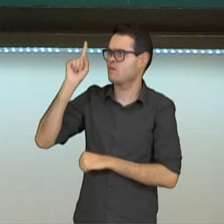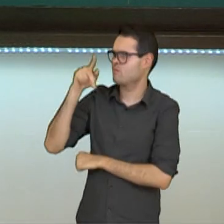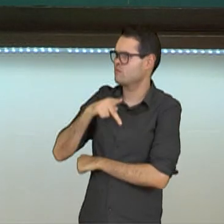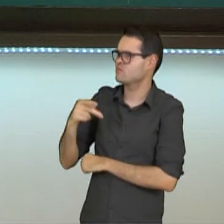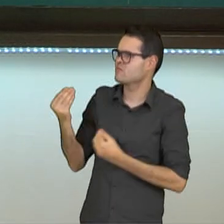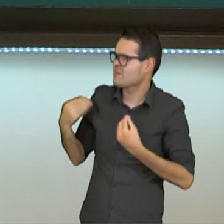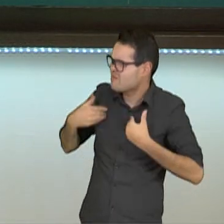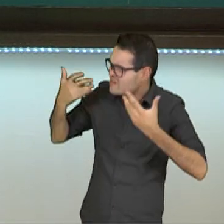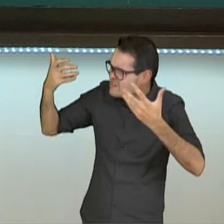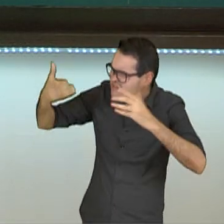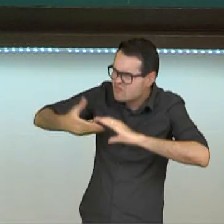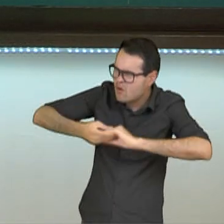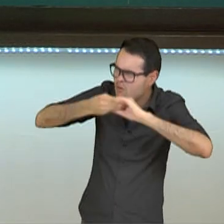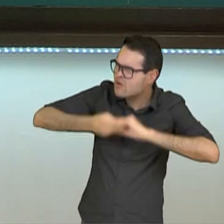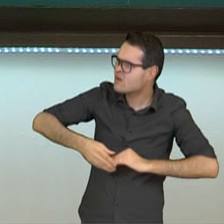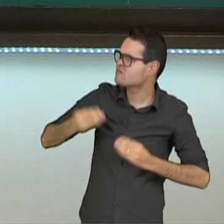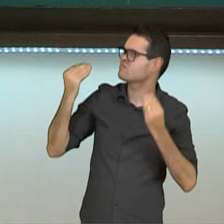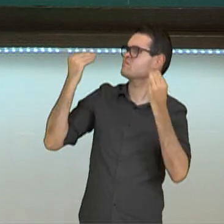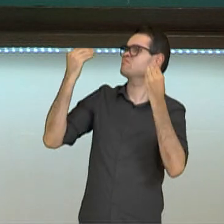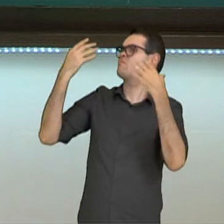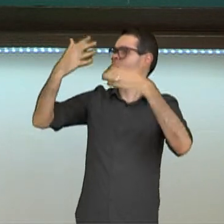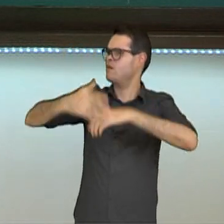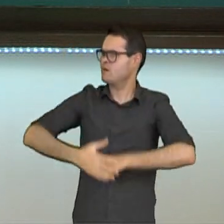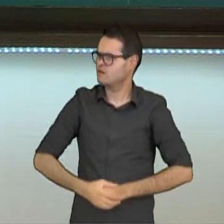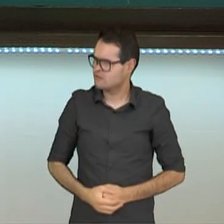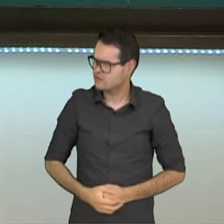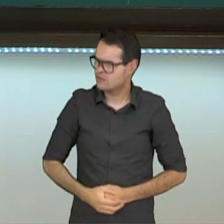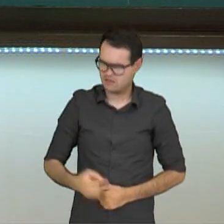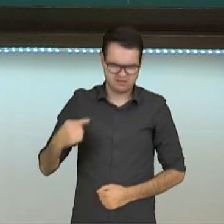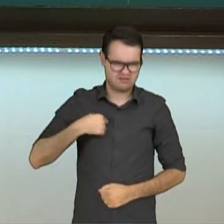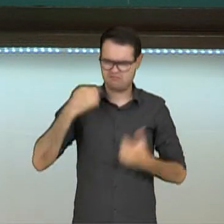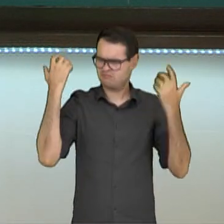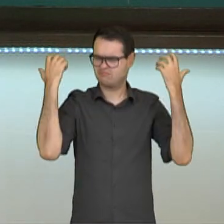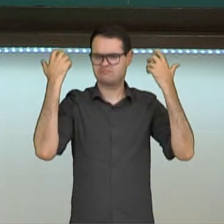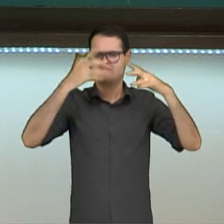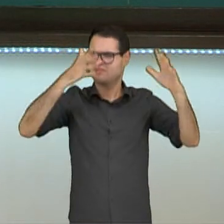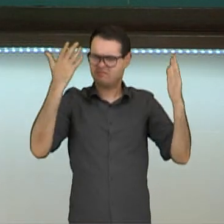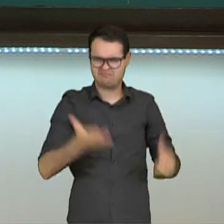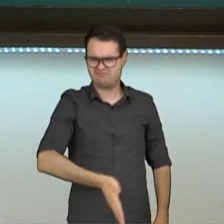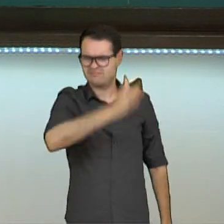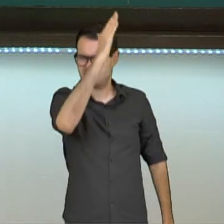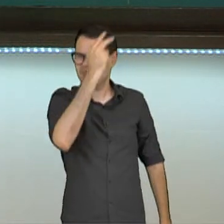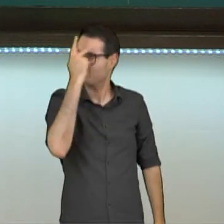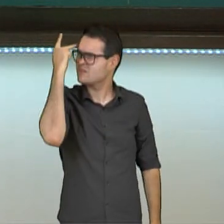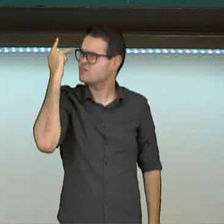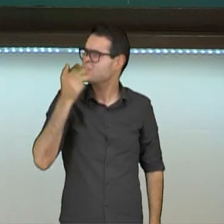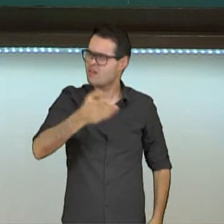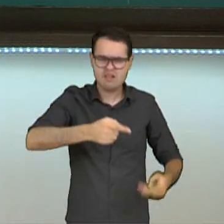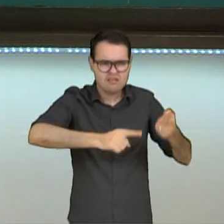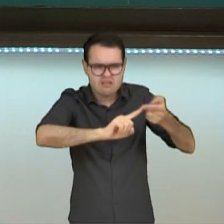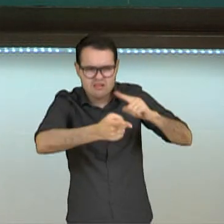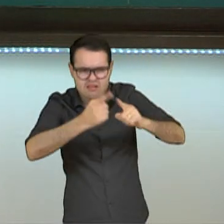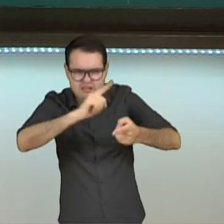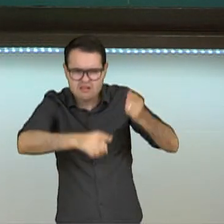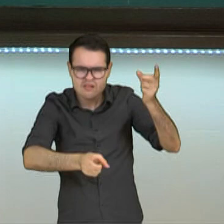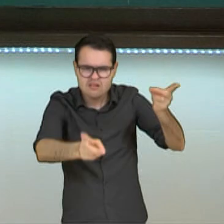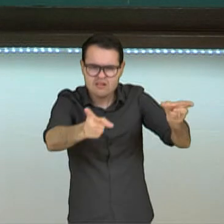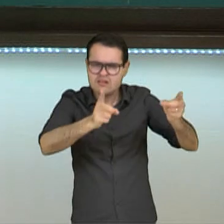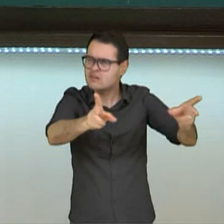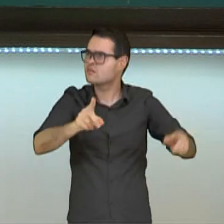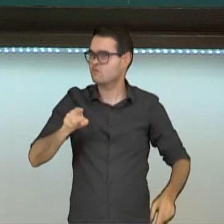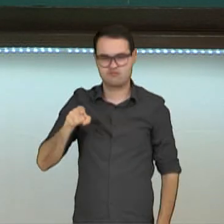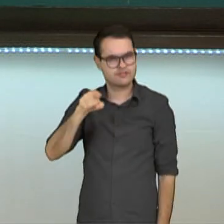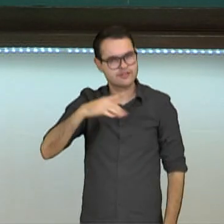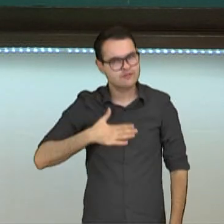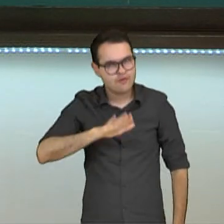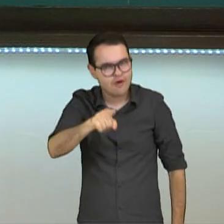quero saber de acordo comercial? Eu quero saber de gente que está negociando mercadoria. Ah, tá, você não gosta